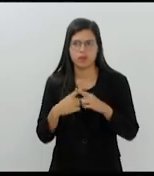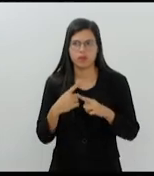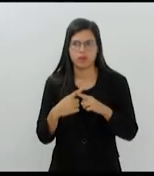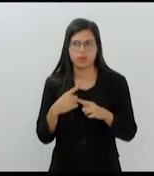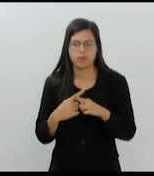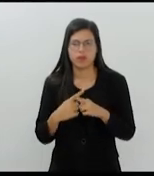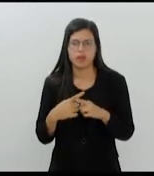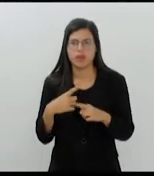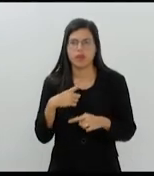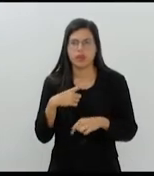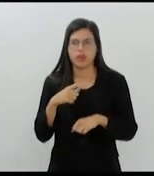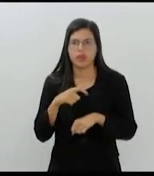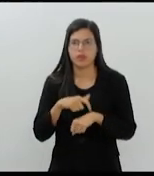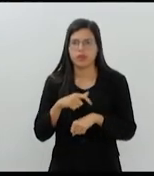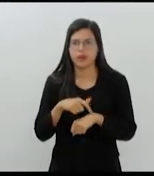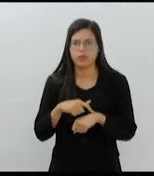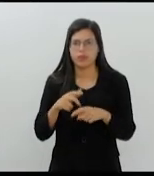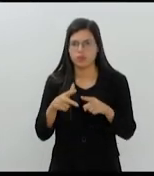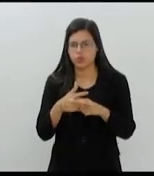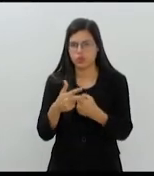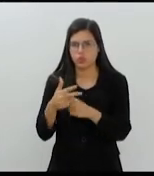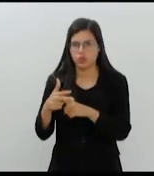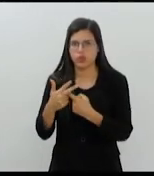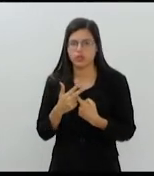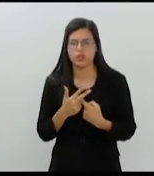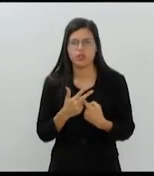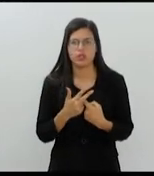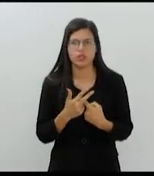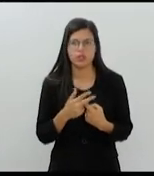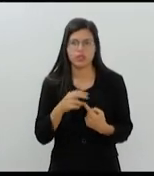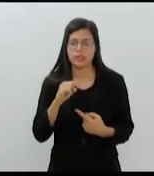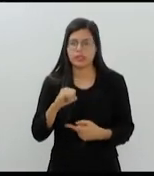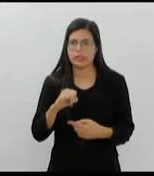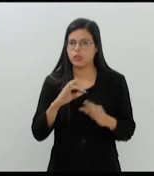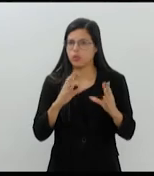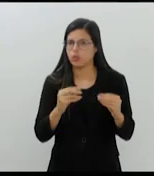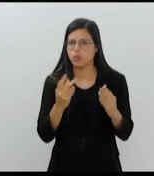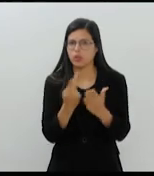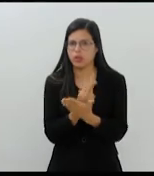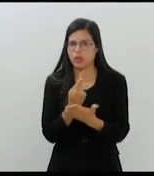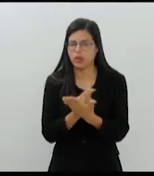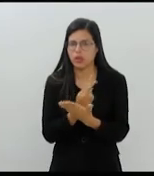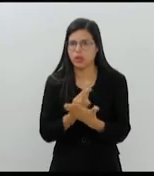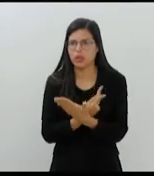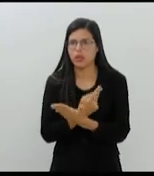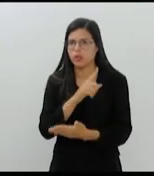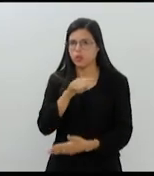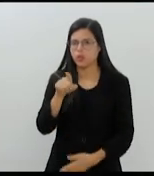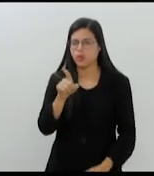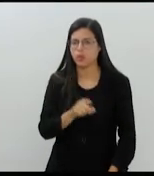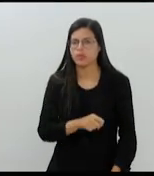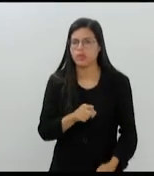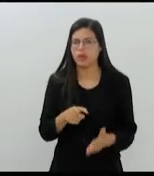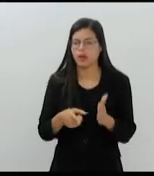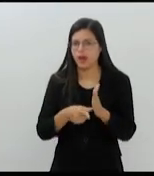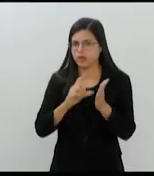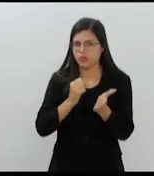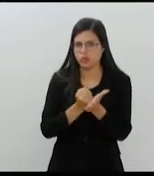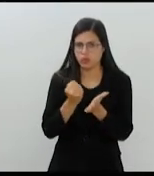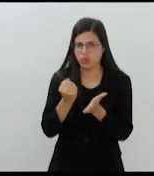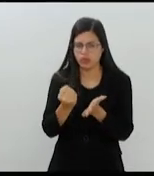de corrigir os rumos. E se tiver tudo errado, cancela antes que se contrate, porque